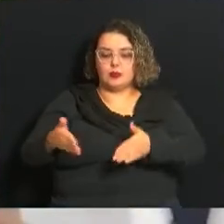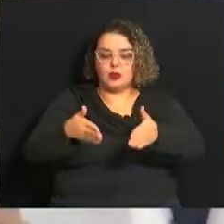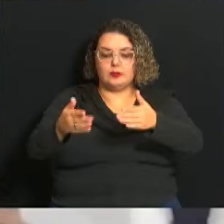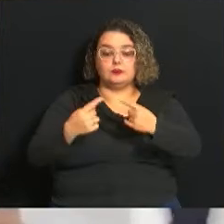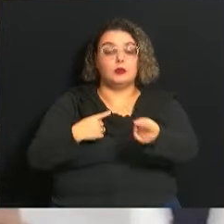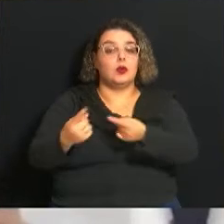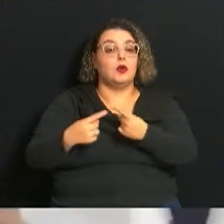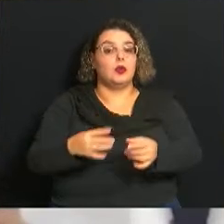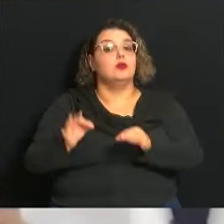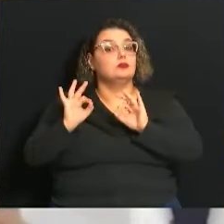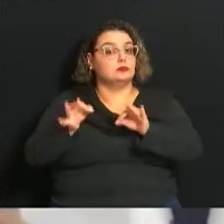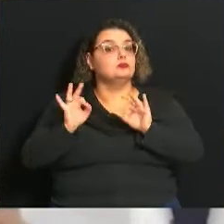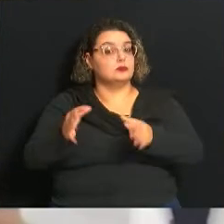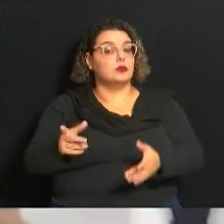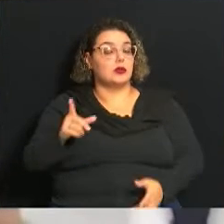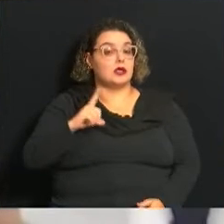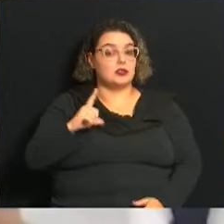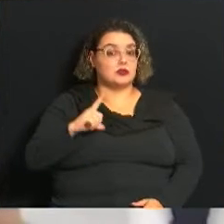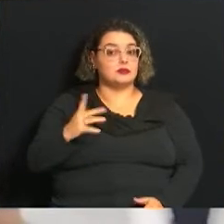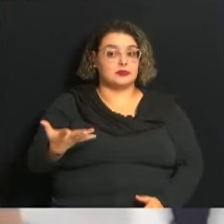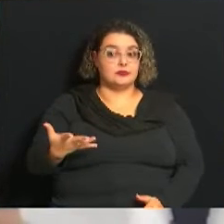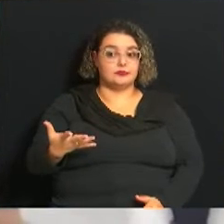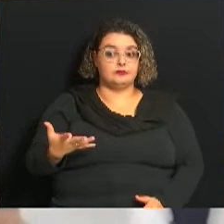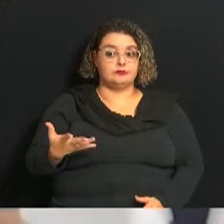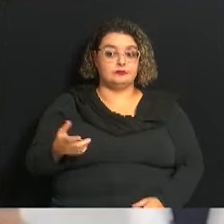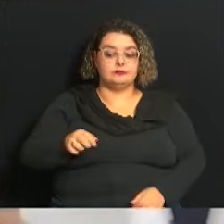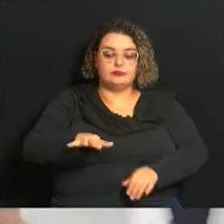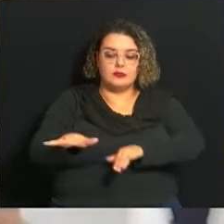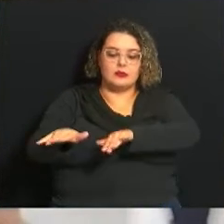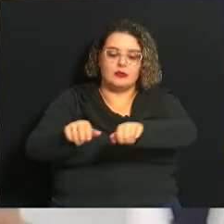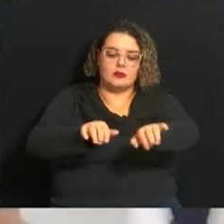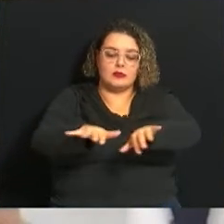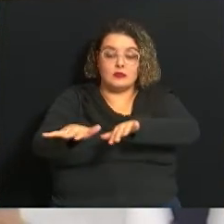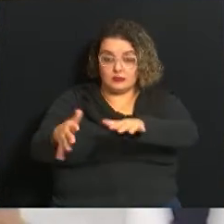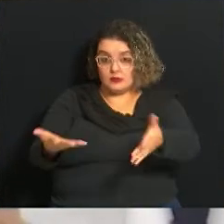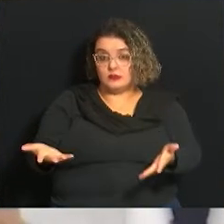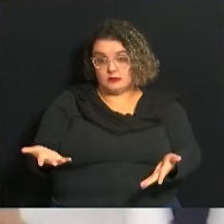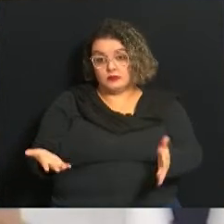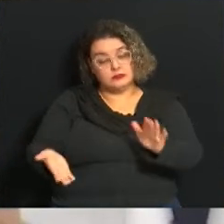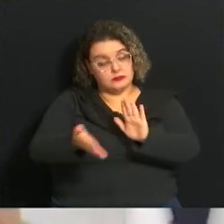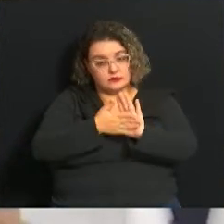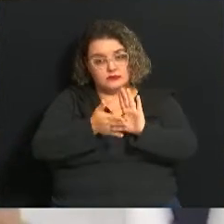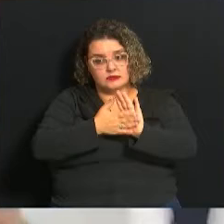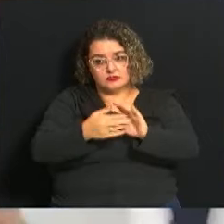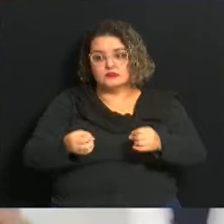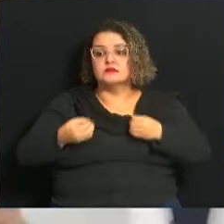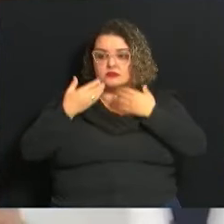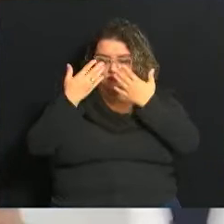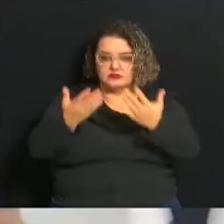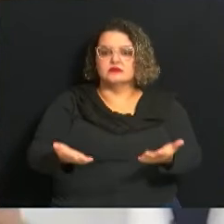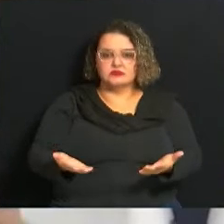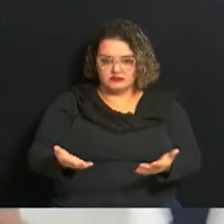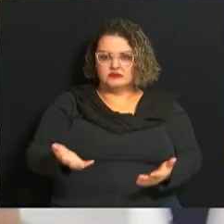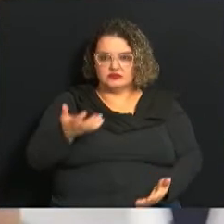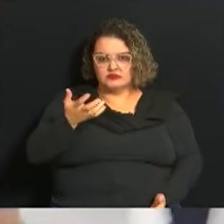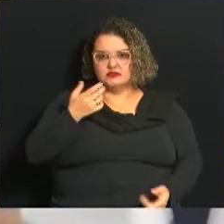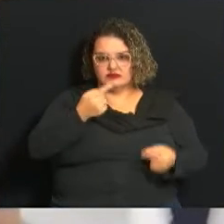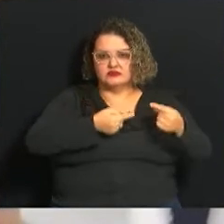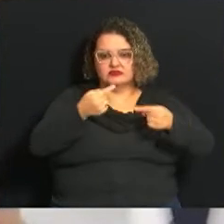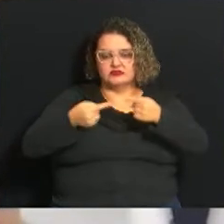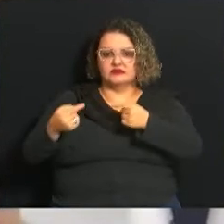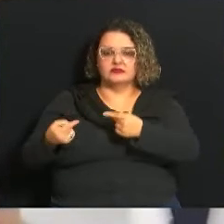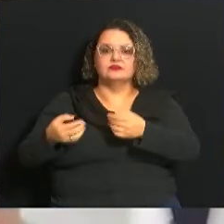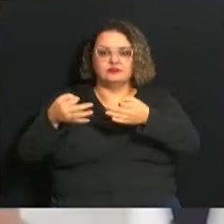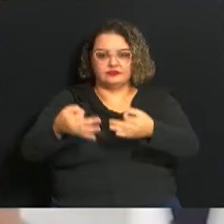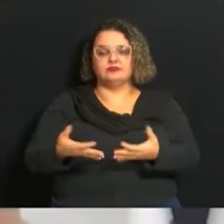funcionando, nós vamos ter seccionamento de algumas linhas, essa é a proposta que estão apresentando, e portanto nós queremos discutir justamente